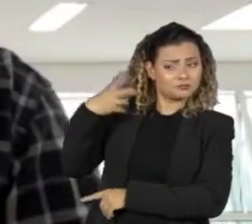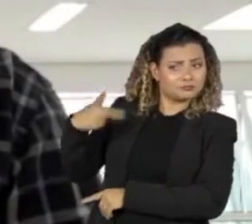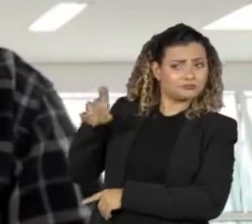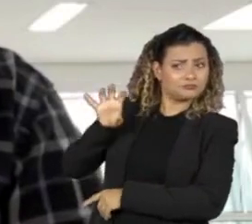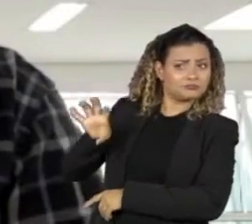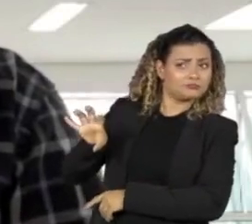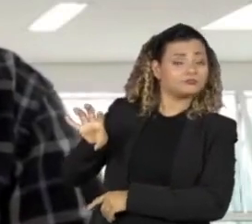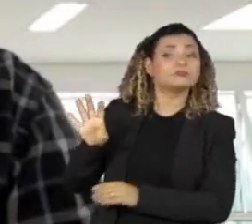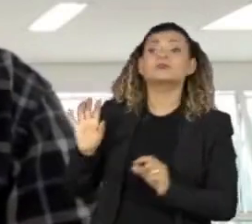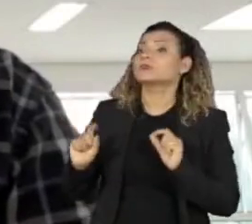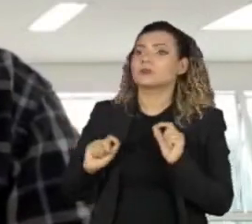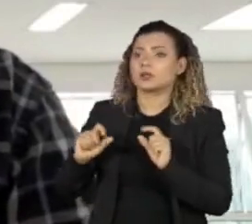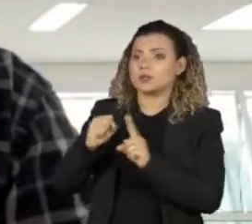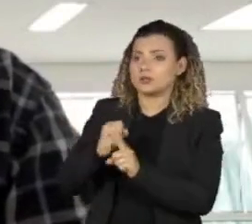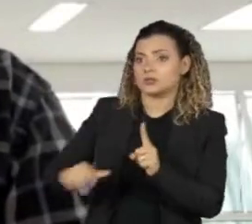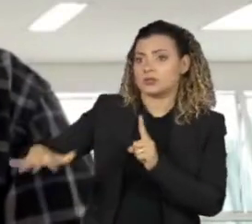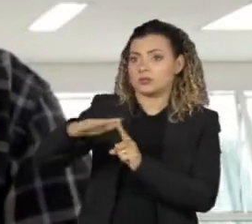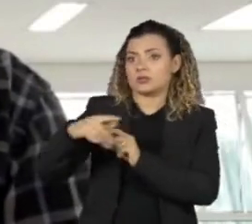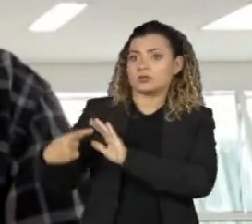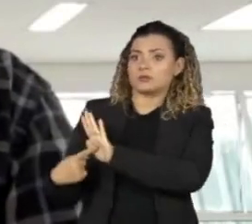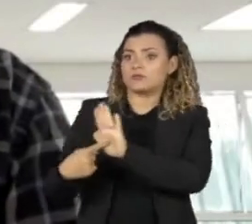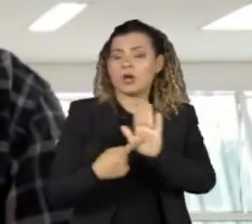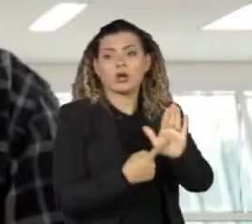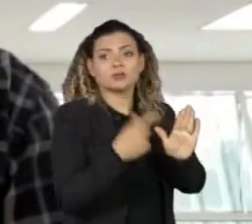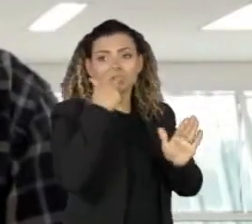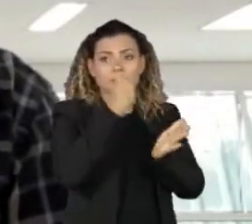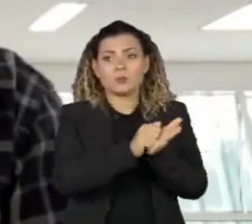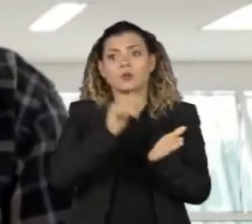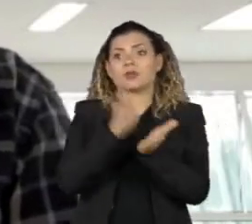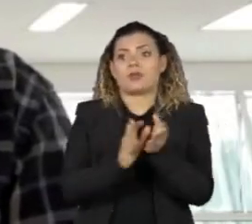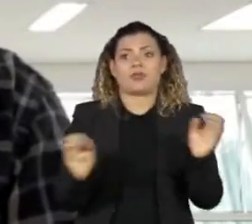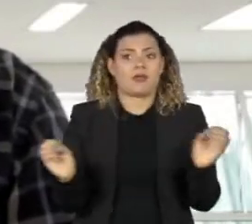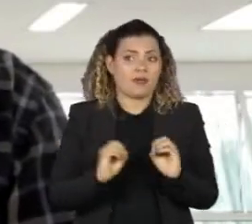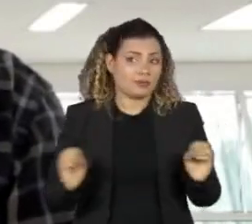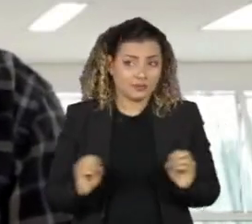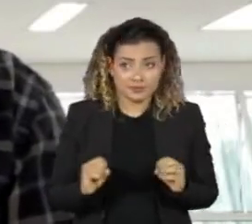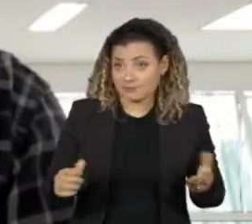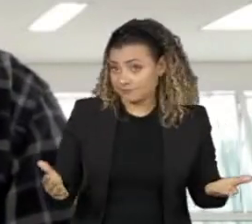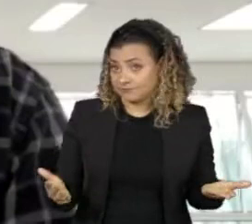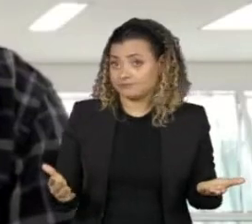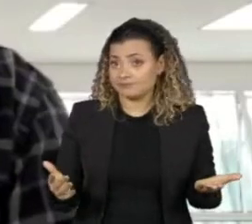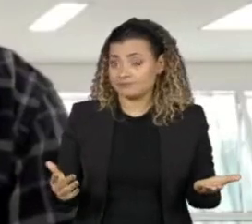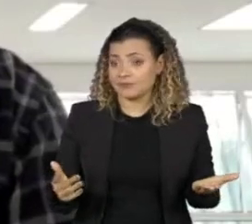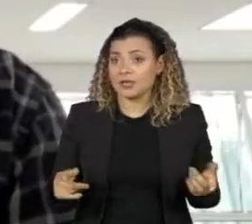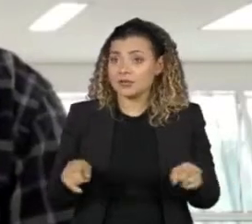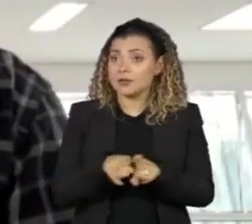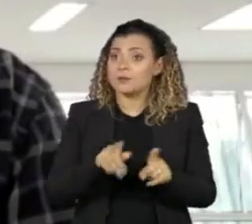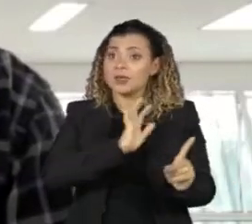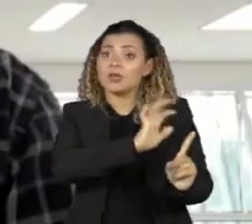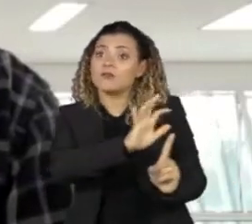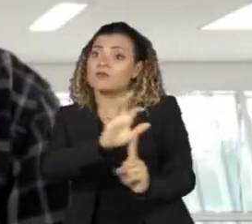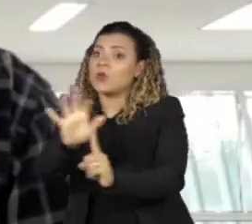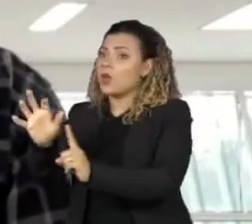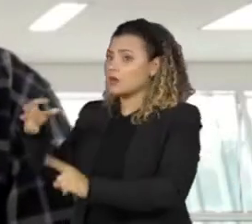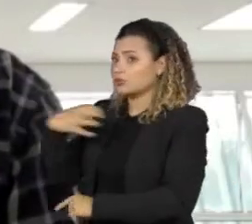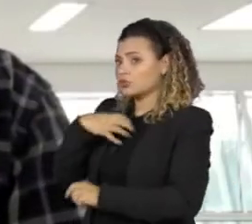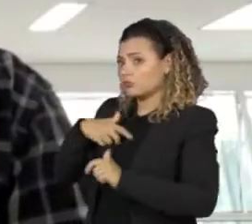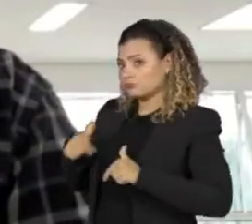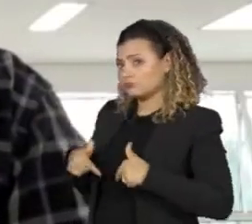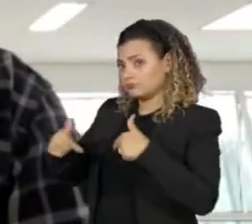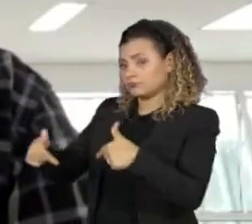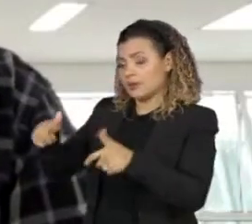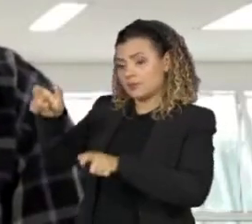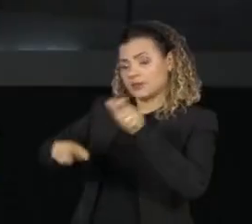acaba criando para a sociedade uma sensação de impunidade e até mesmo uma influência sobre o comportamento dos